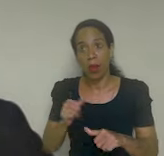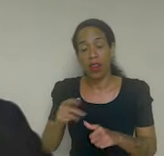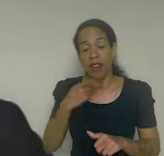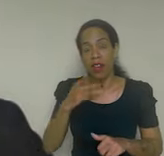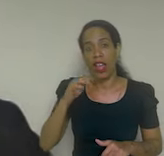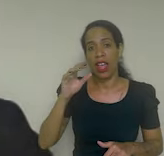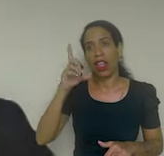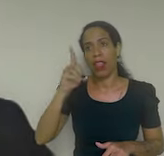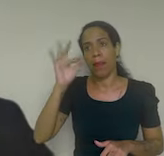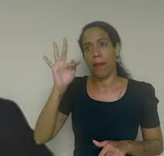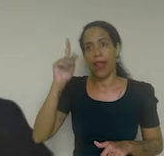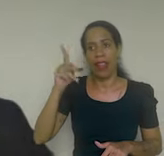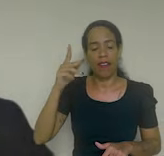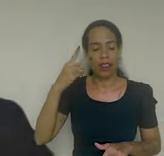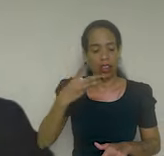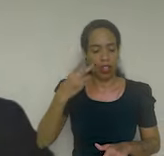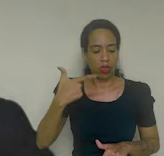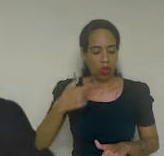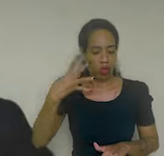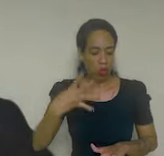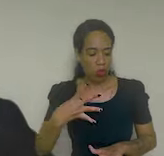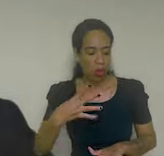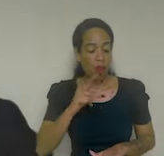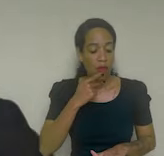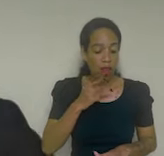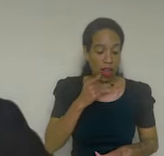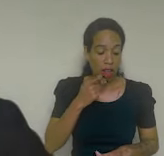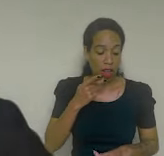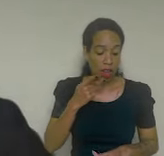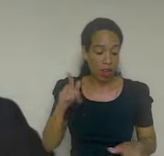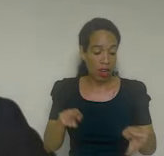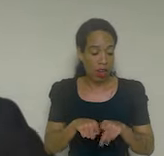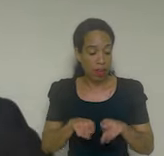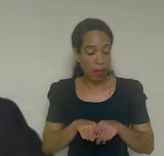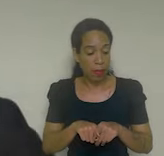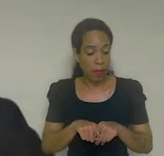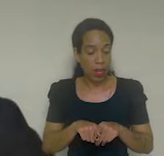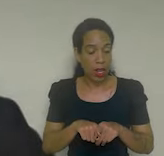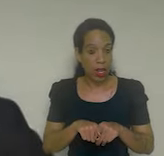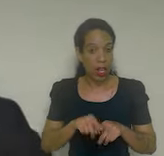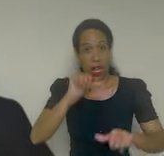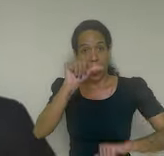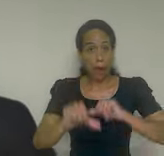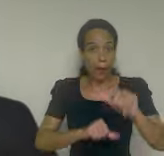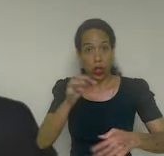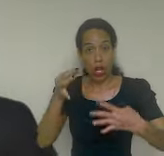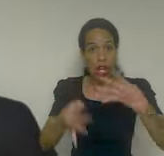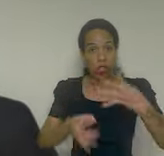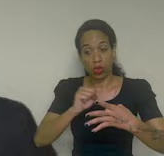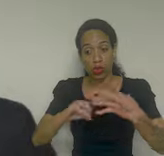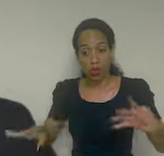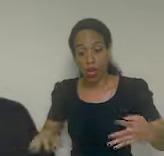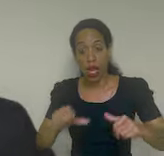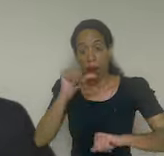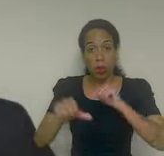DPF 324, falam da decisão do Supremo que mudou a jurisprudência, fala